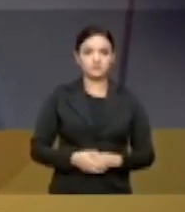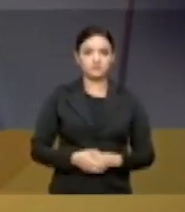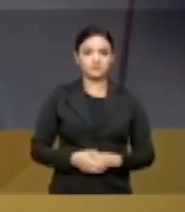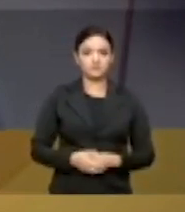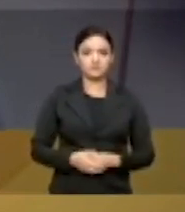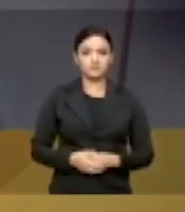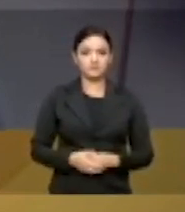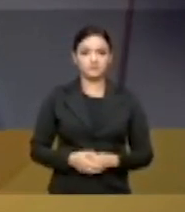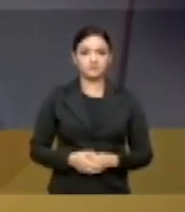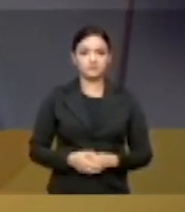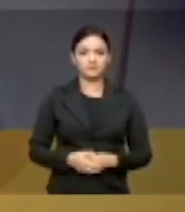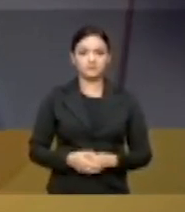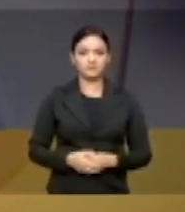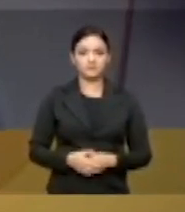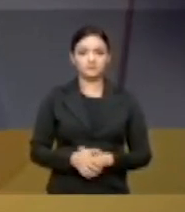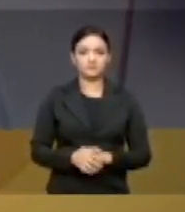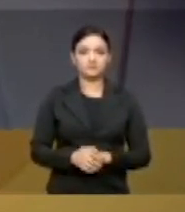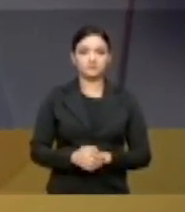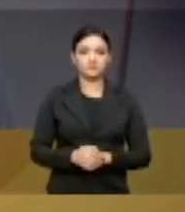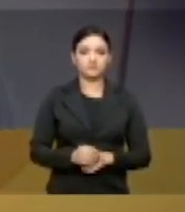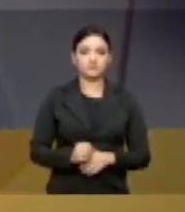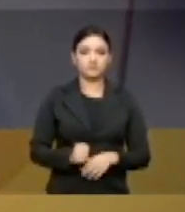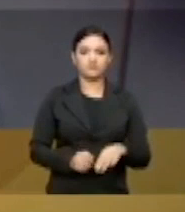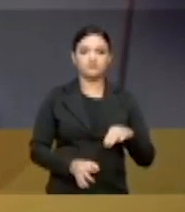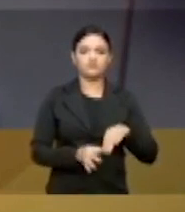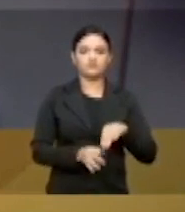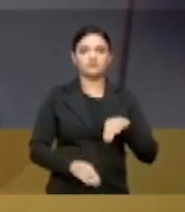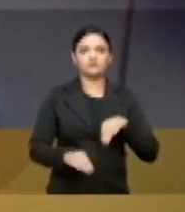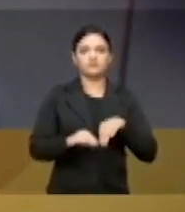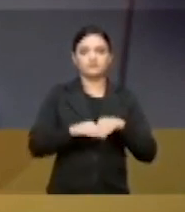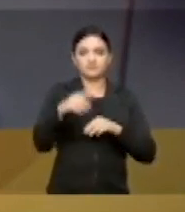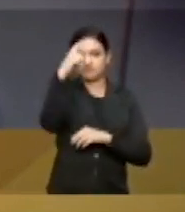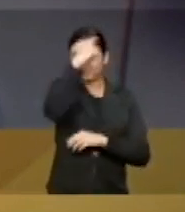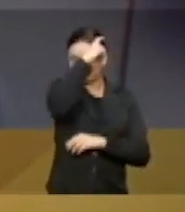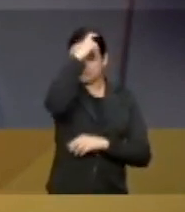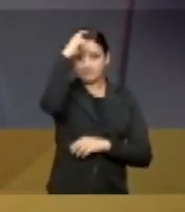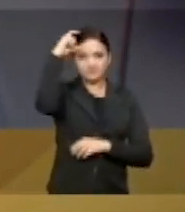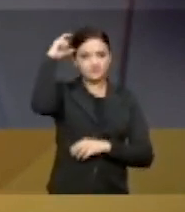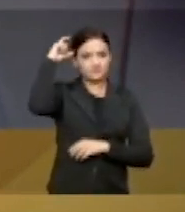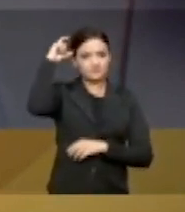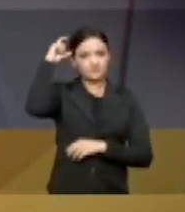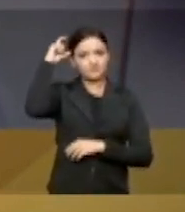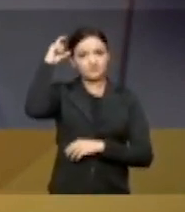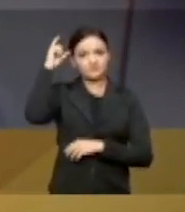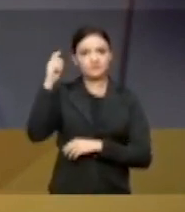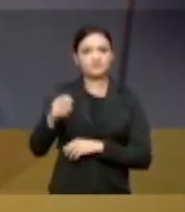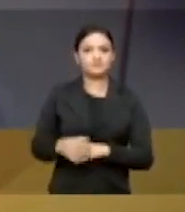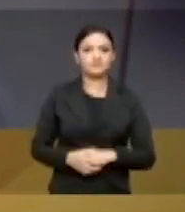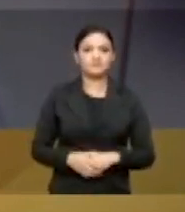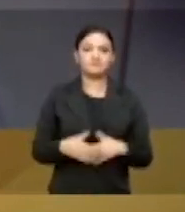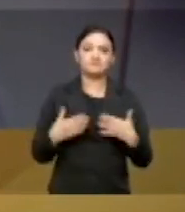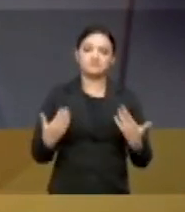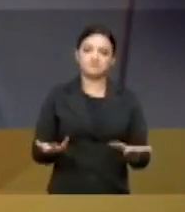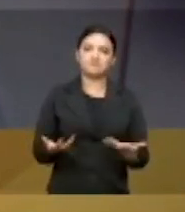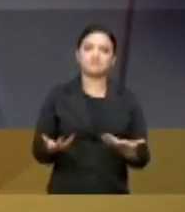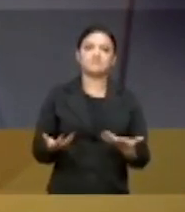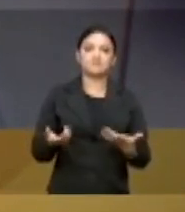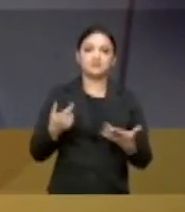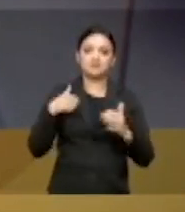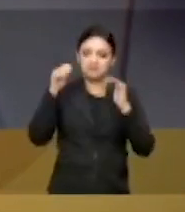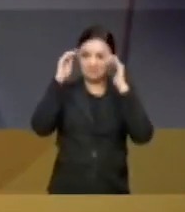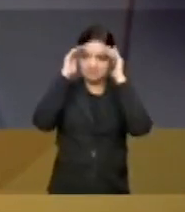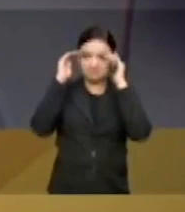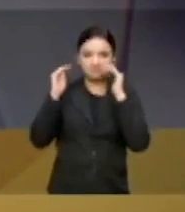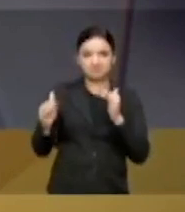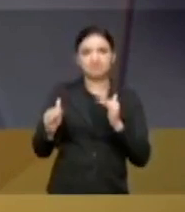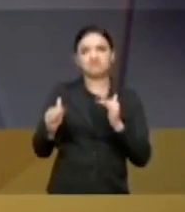6586-6587, ministro Henrique Ricardo Lewandowski, a quem presto a minha maior reverência, seja como